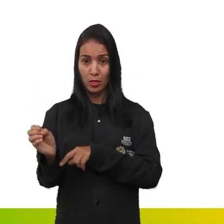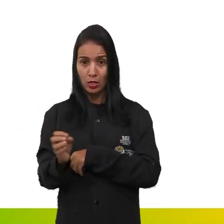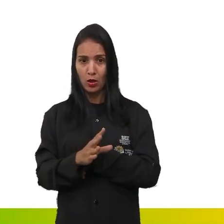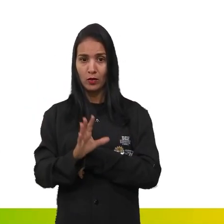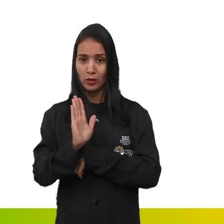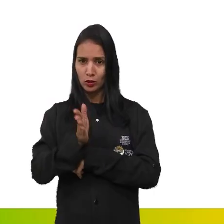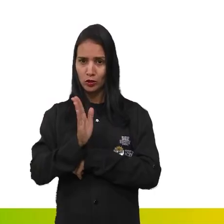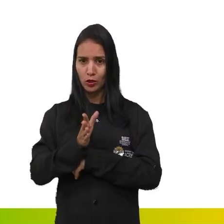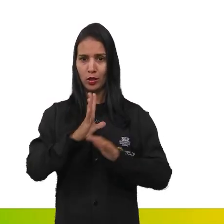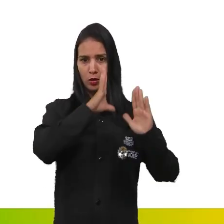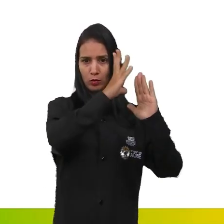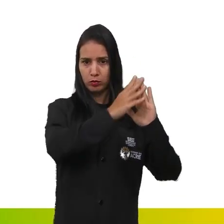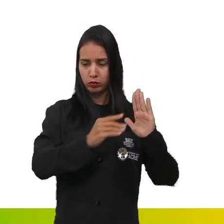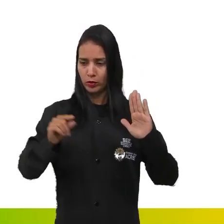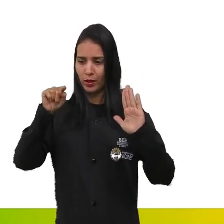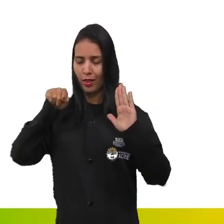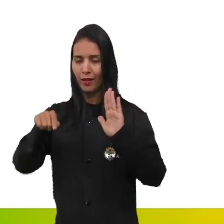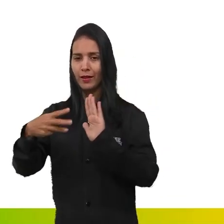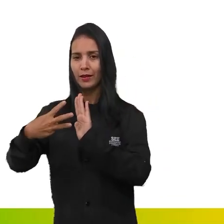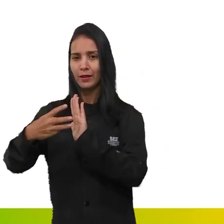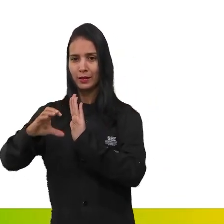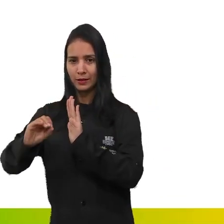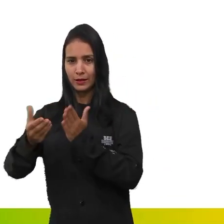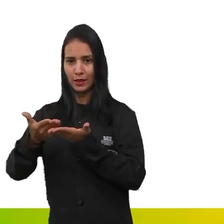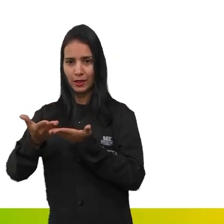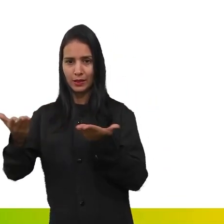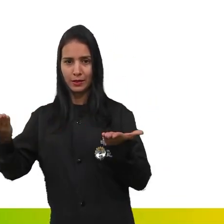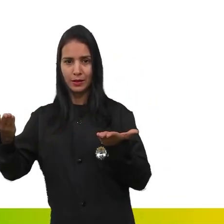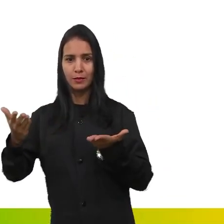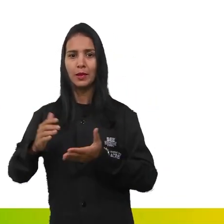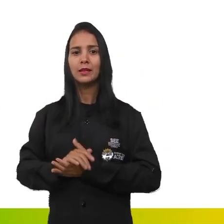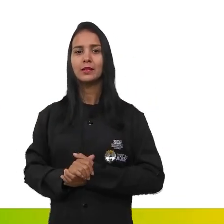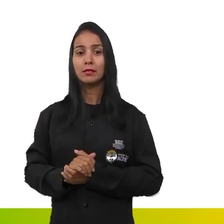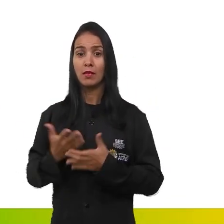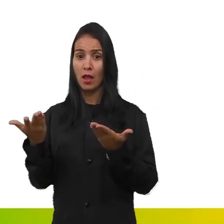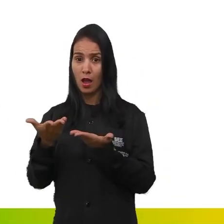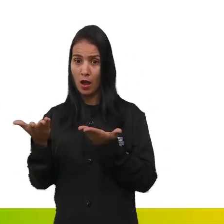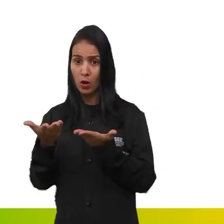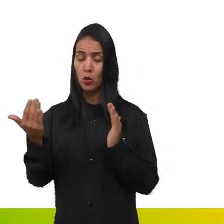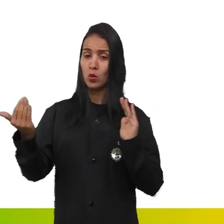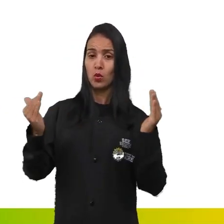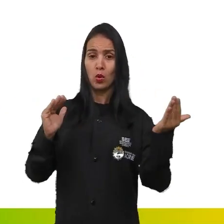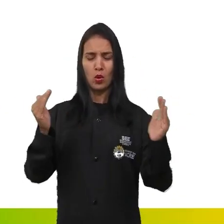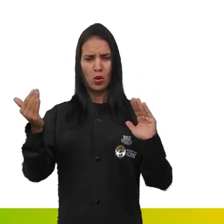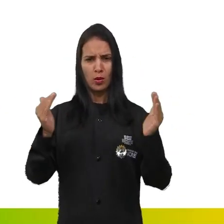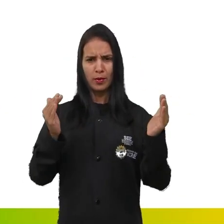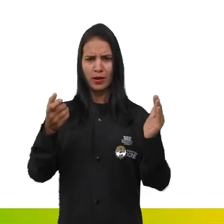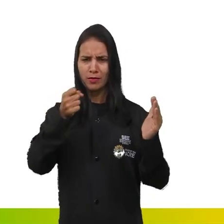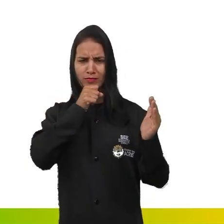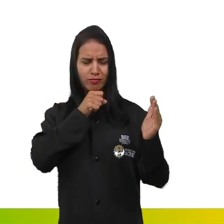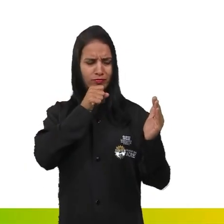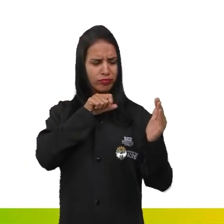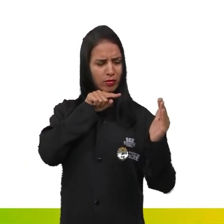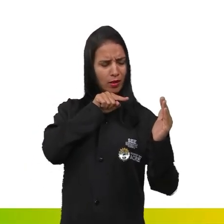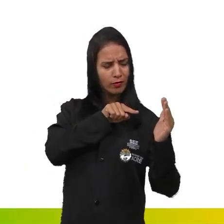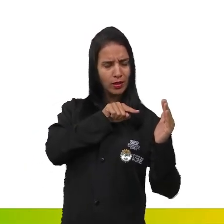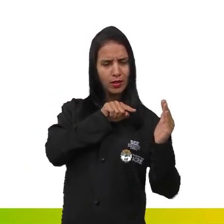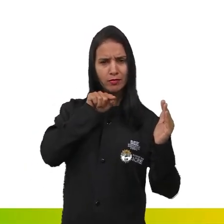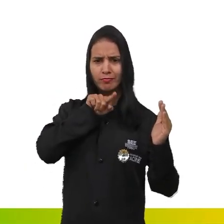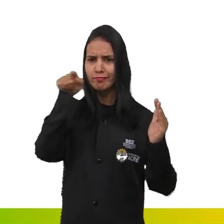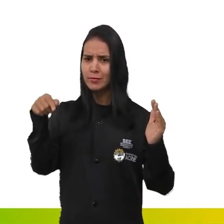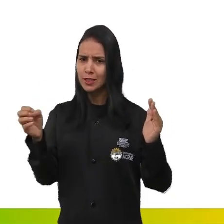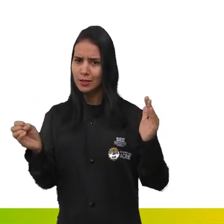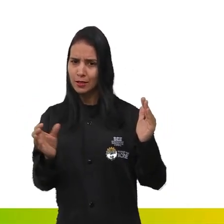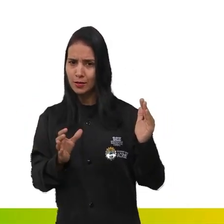Agora eu vou fazer a seguinte comparação. Vou comparar o volume da nova lata com a da lata antiga. A lata antiga tem